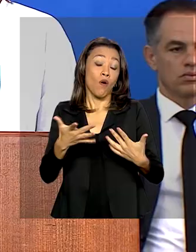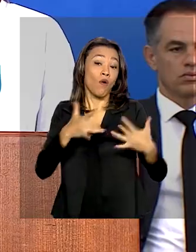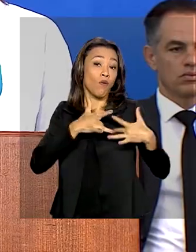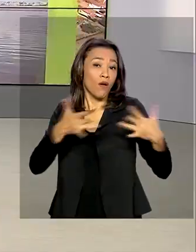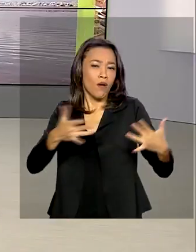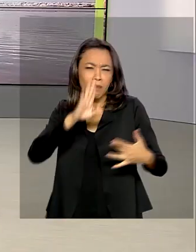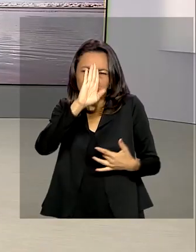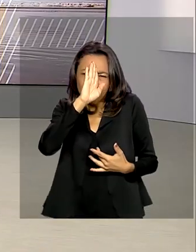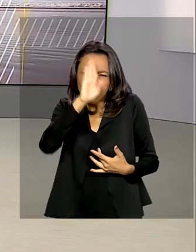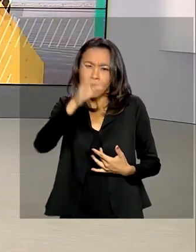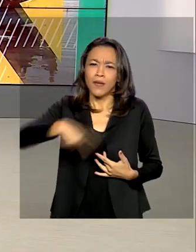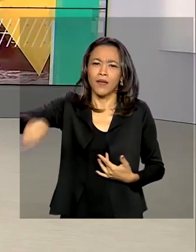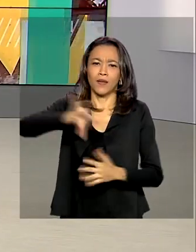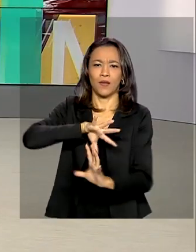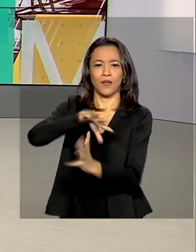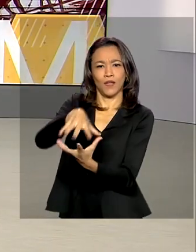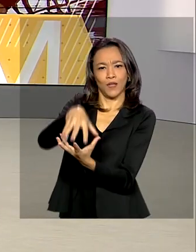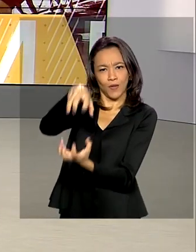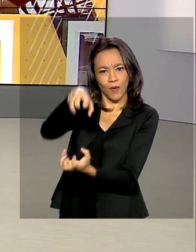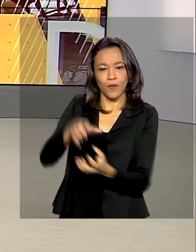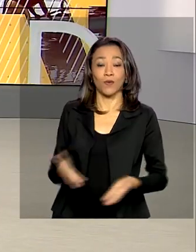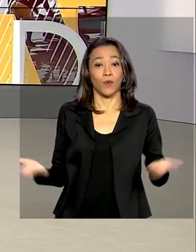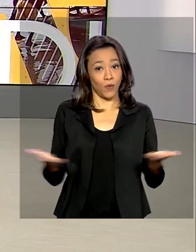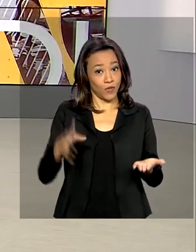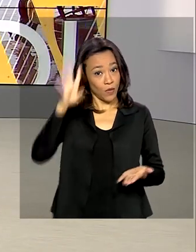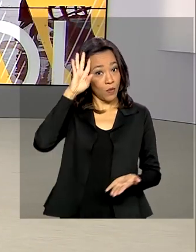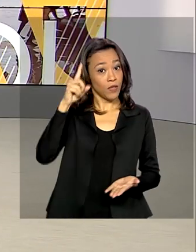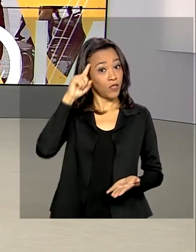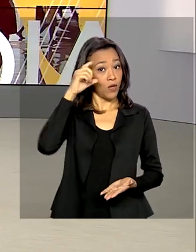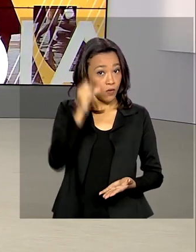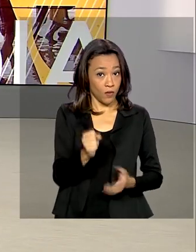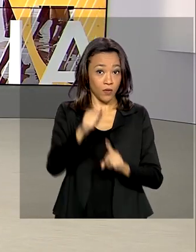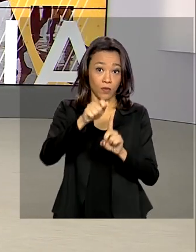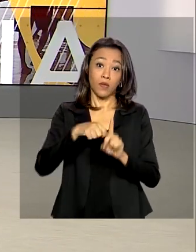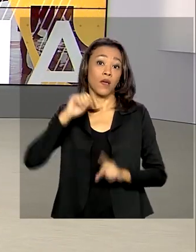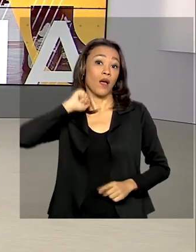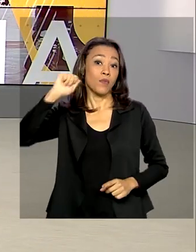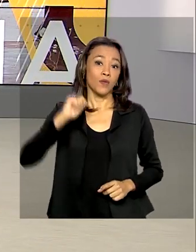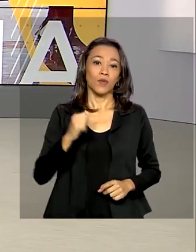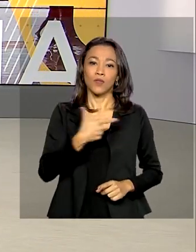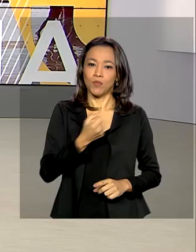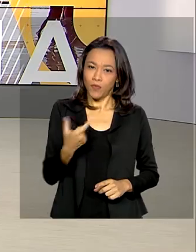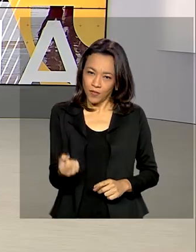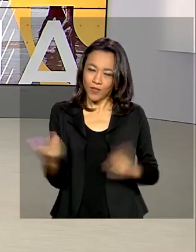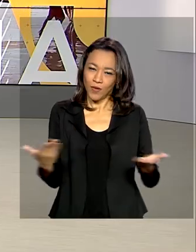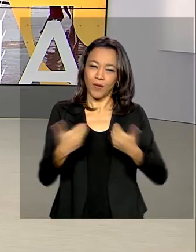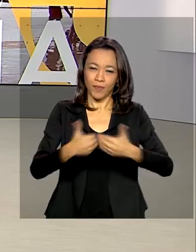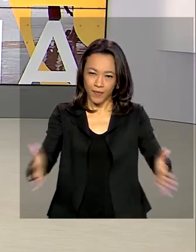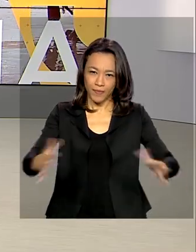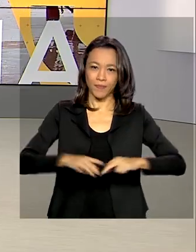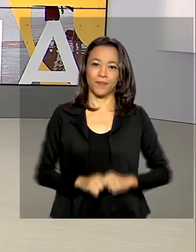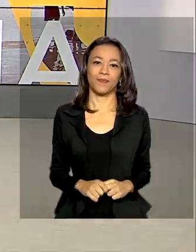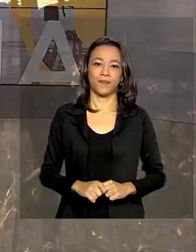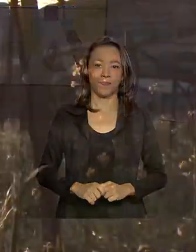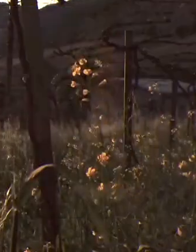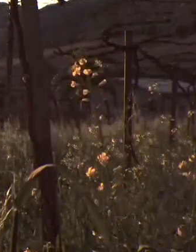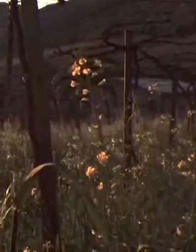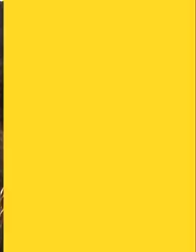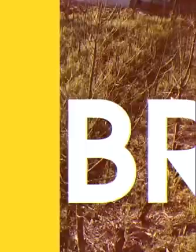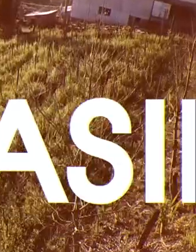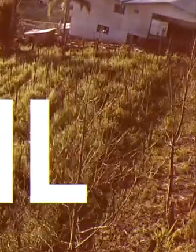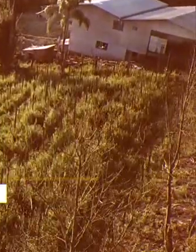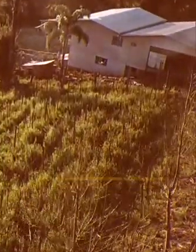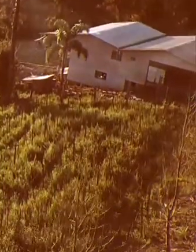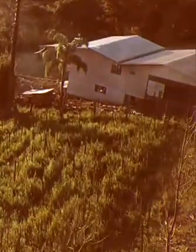com idosos hoje é quarta-feira oito de abril de 2020 o brasil em dia começa agora